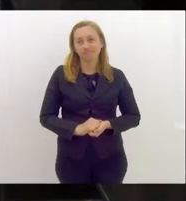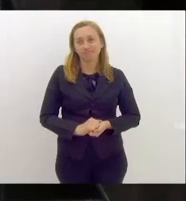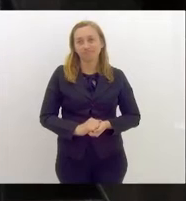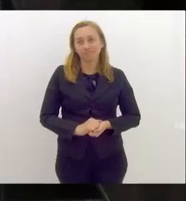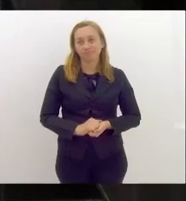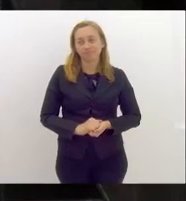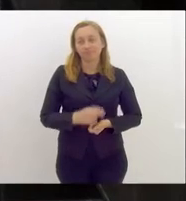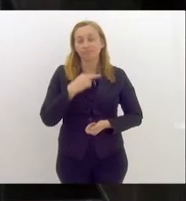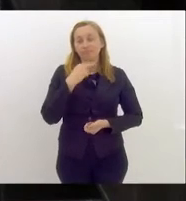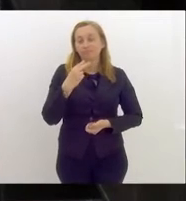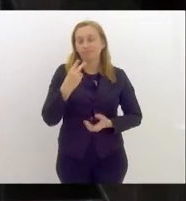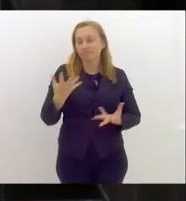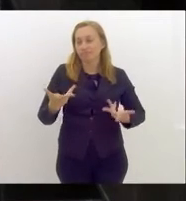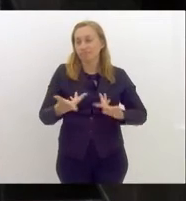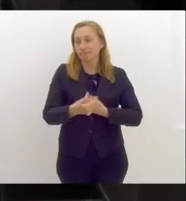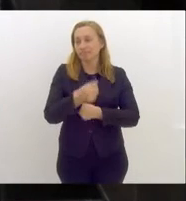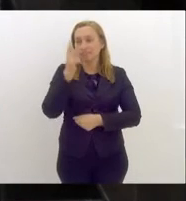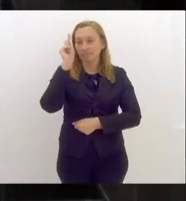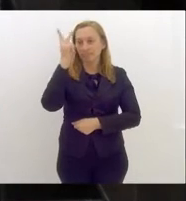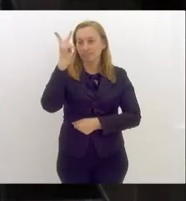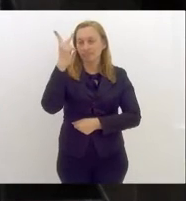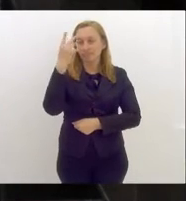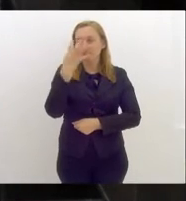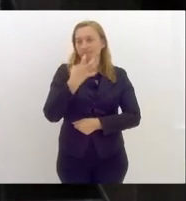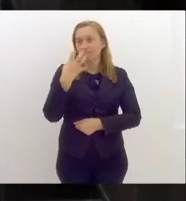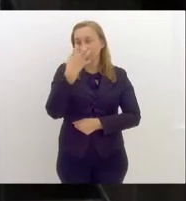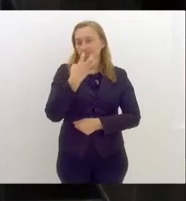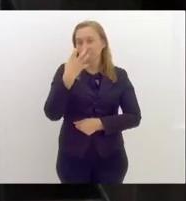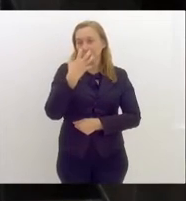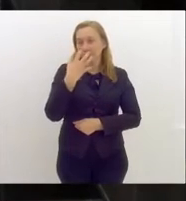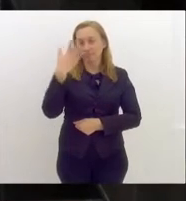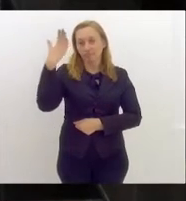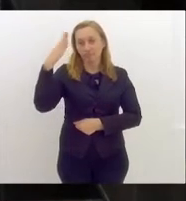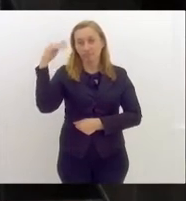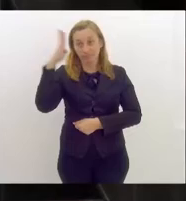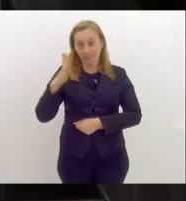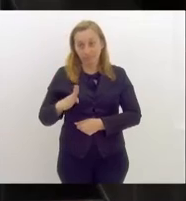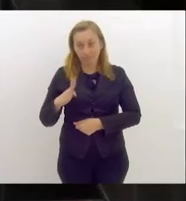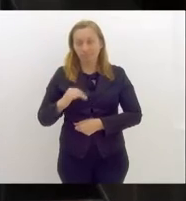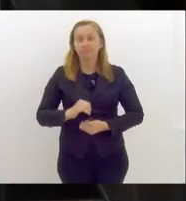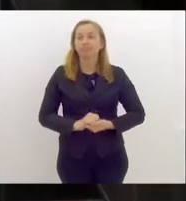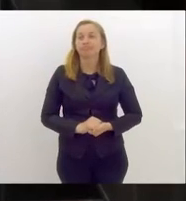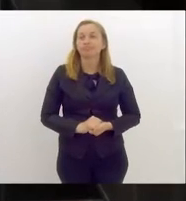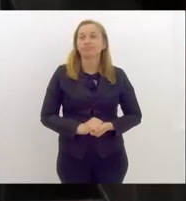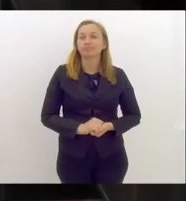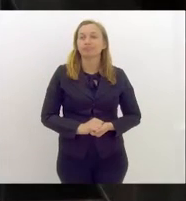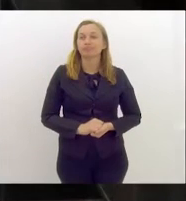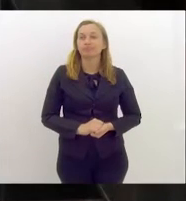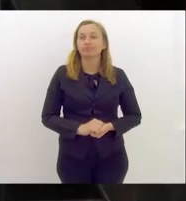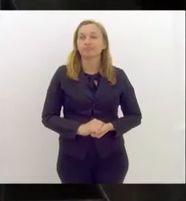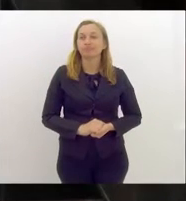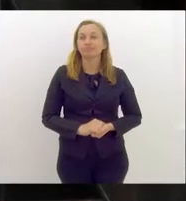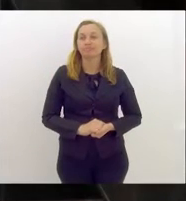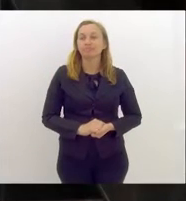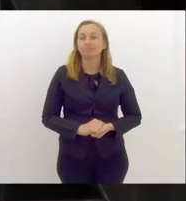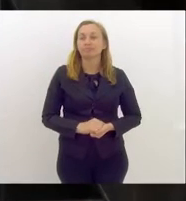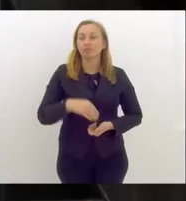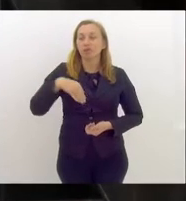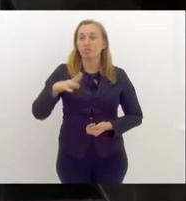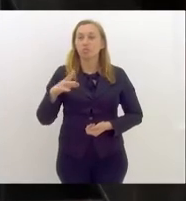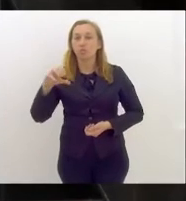grandes Vozes da história da Música Popular Brasileira de todos os tempos e uma musa